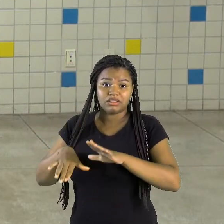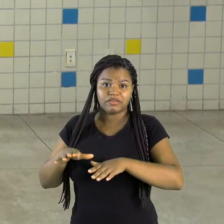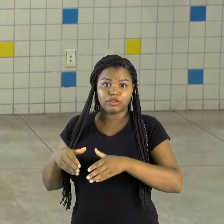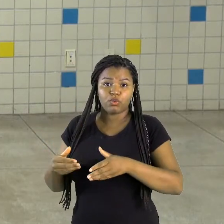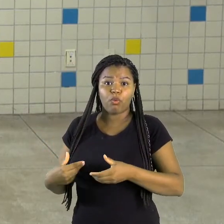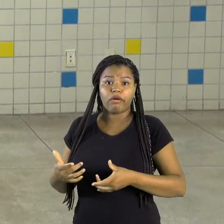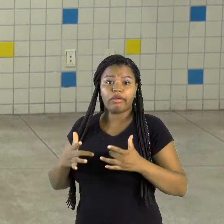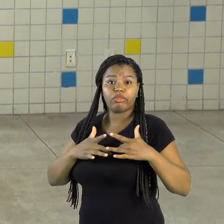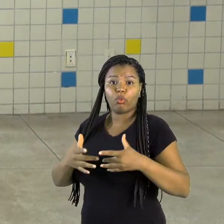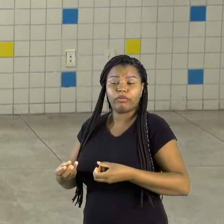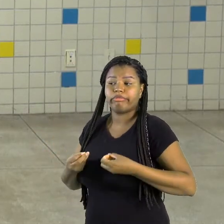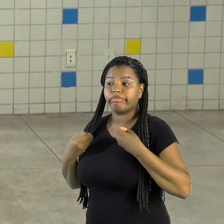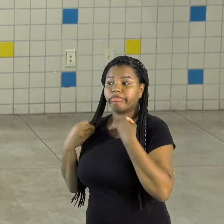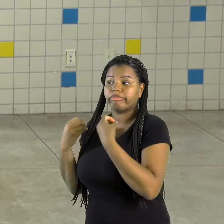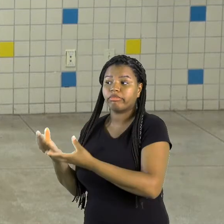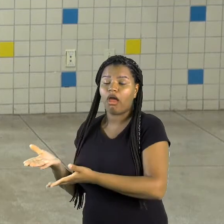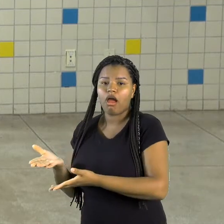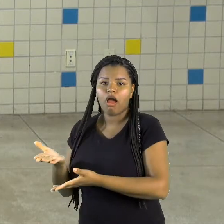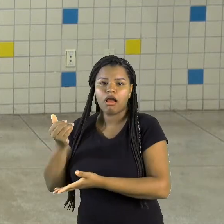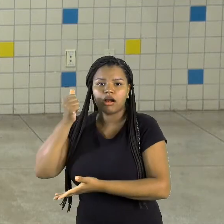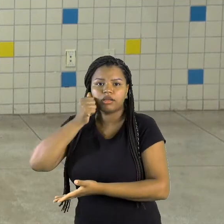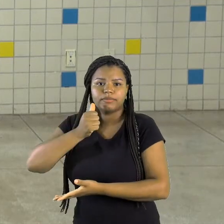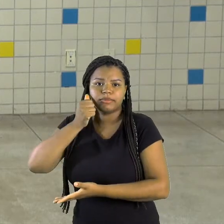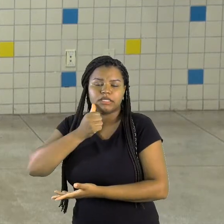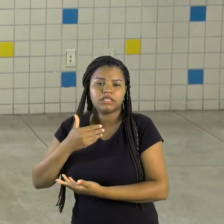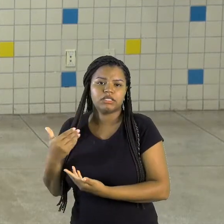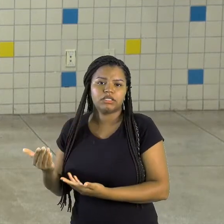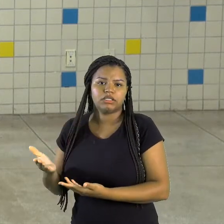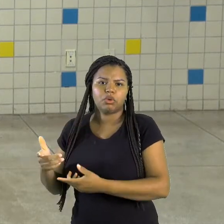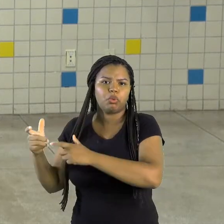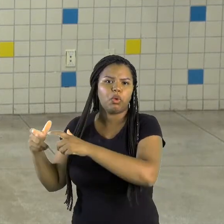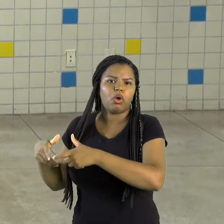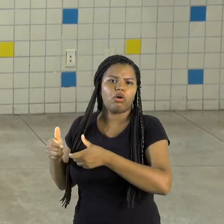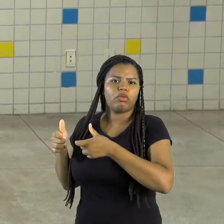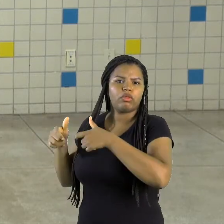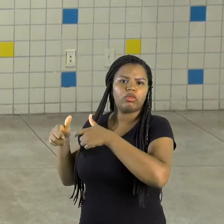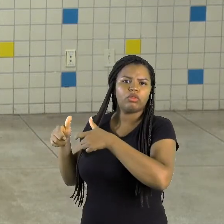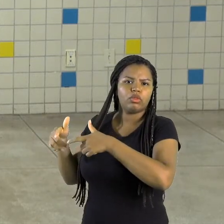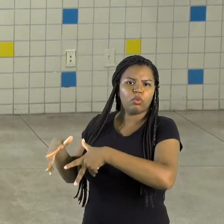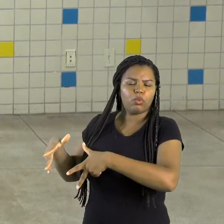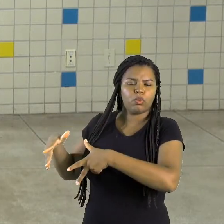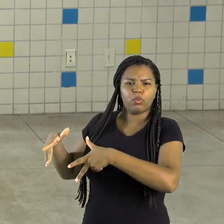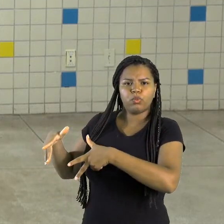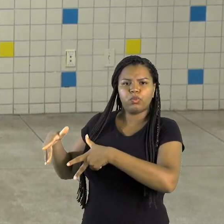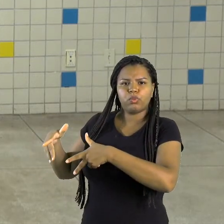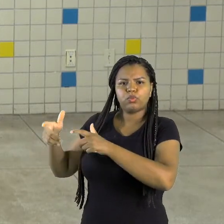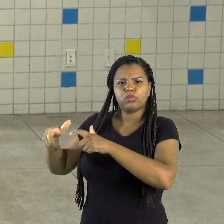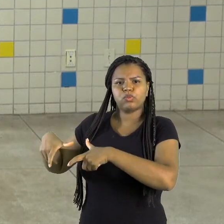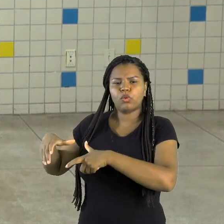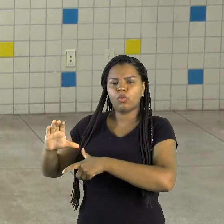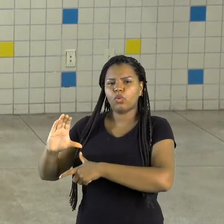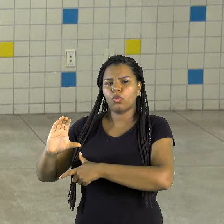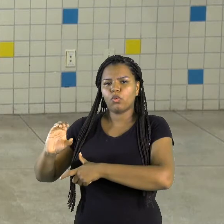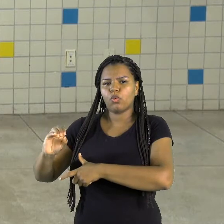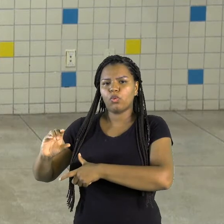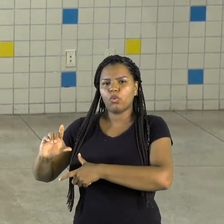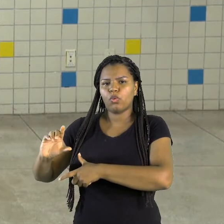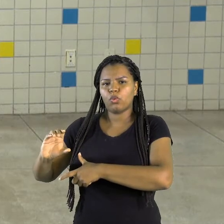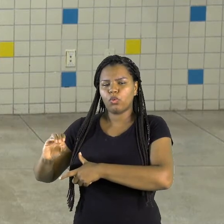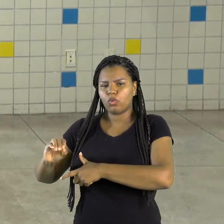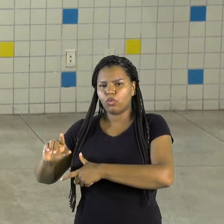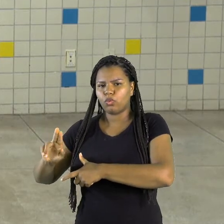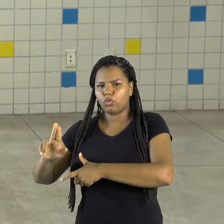doando essas mulheres ou deixando essas mulheres num local intitulado como Columa